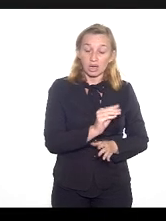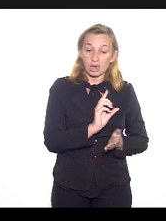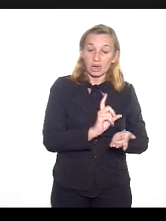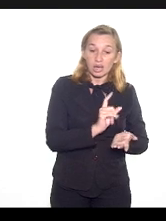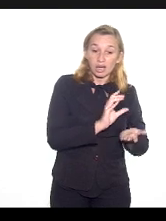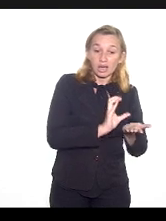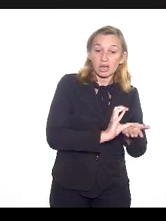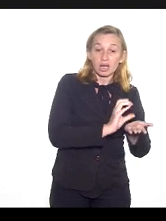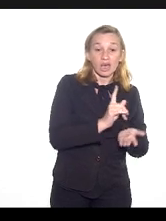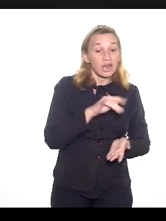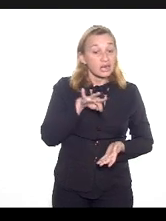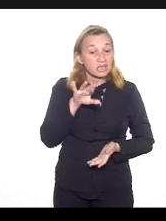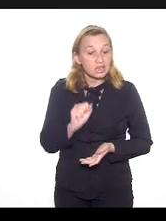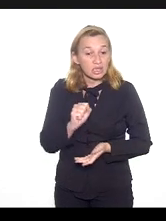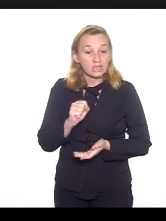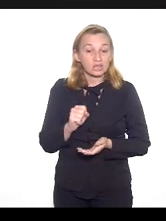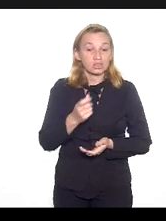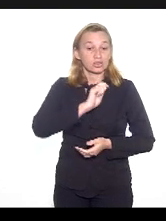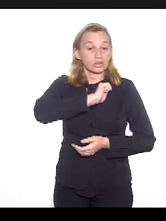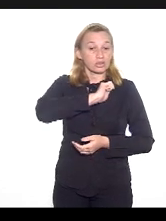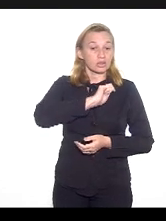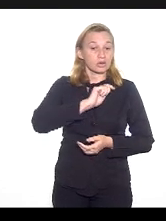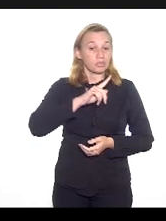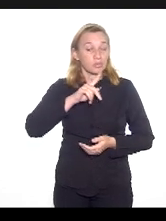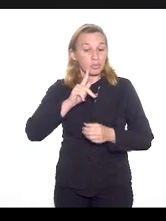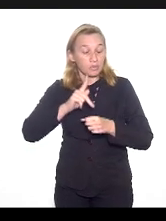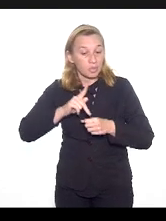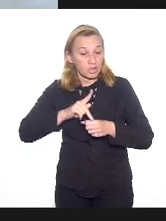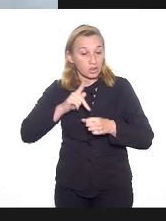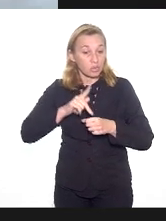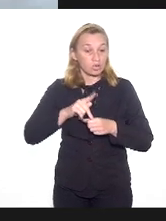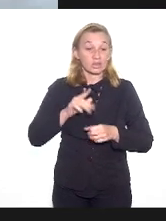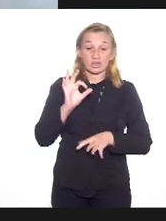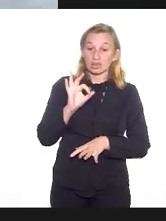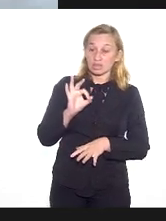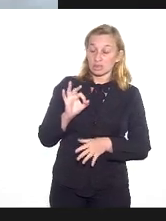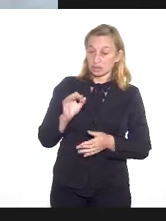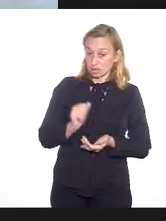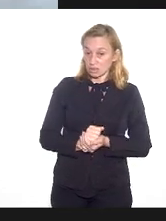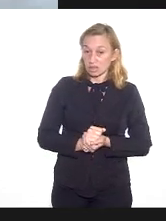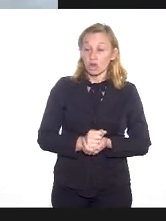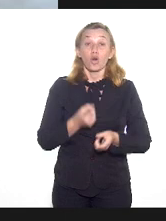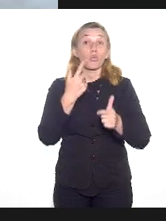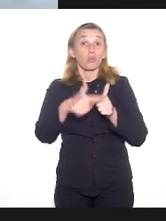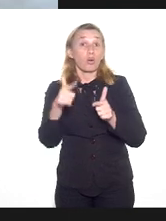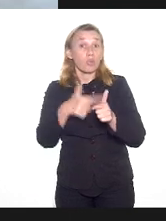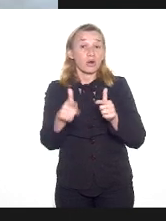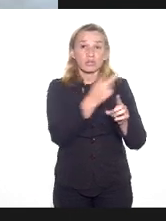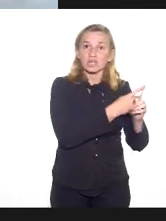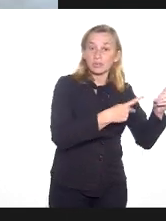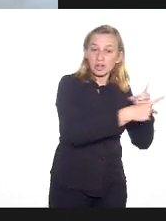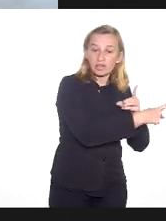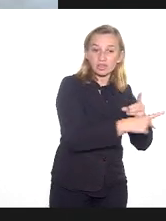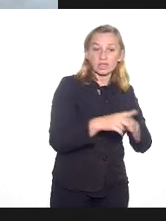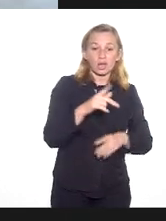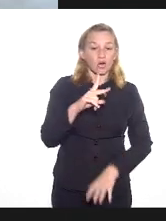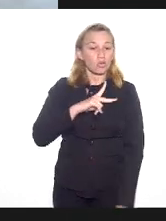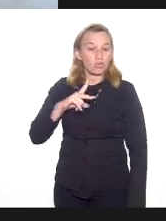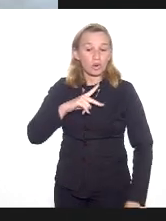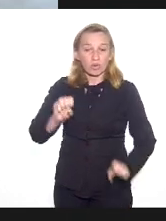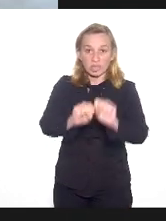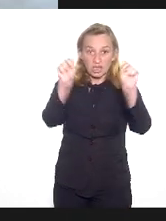dos royalties de petróleo dará tempo a quem quer negar o óbvio, o de que o problema da Previdência é o próprio